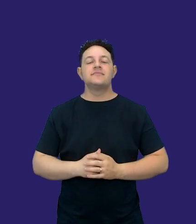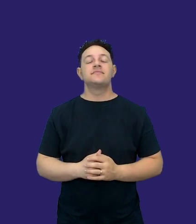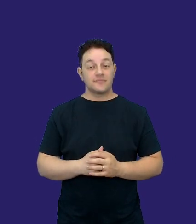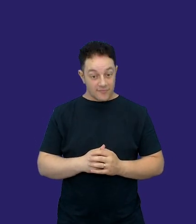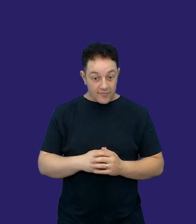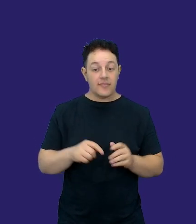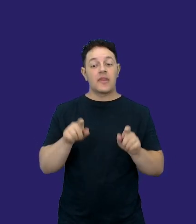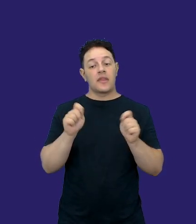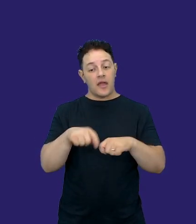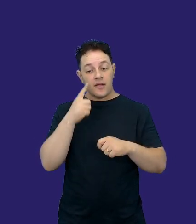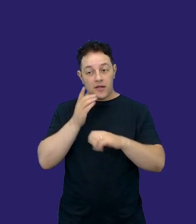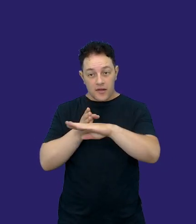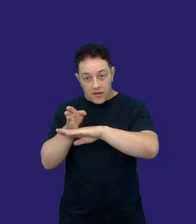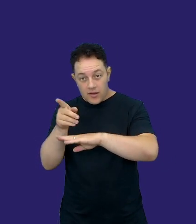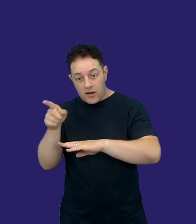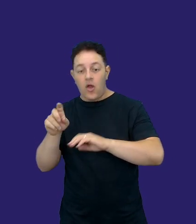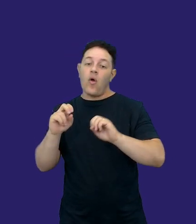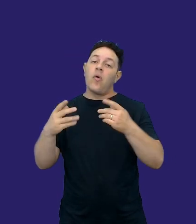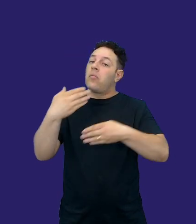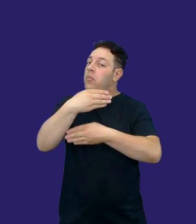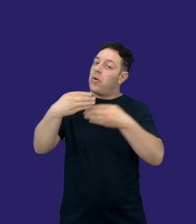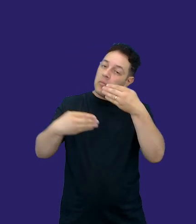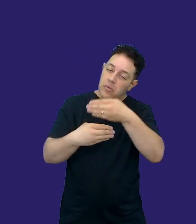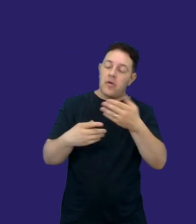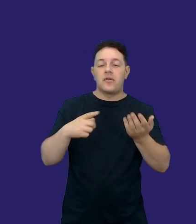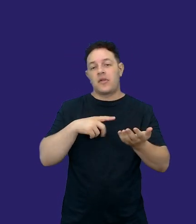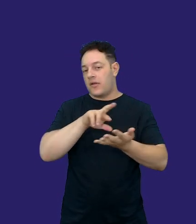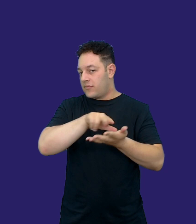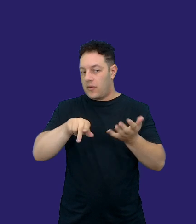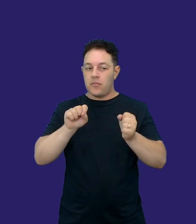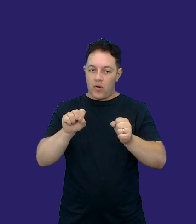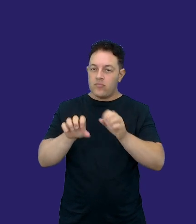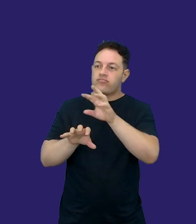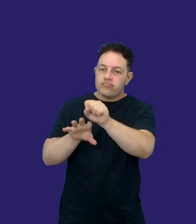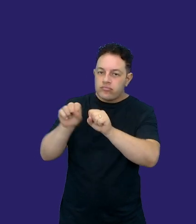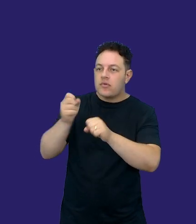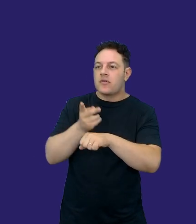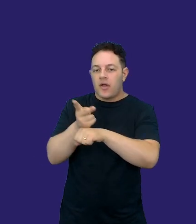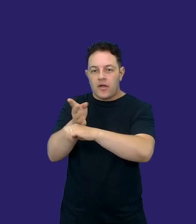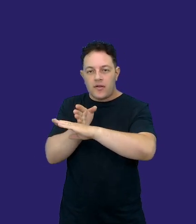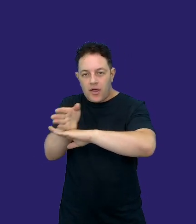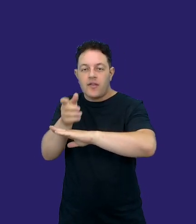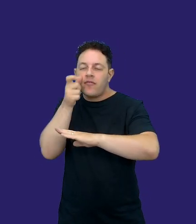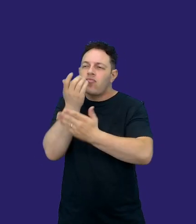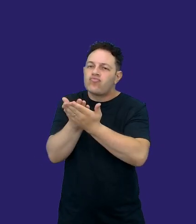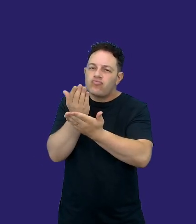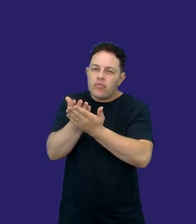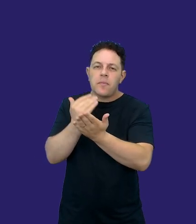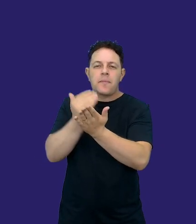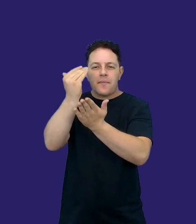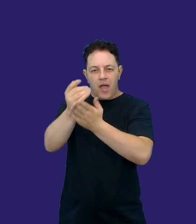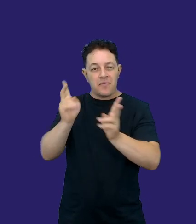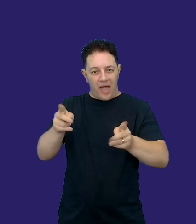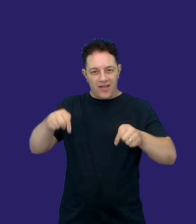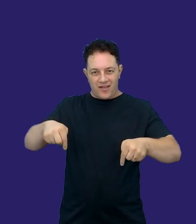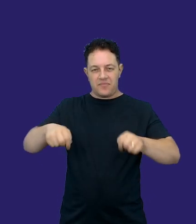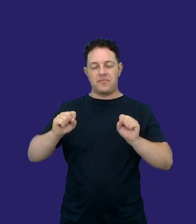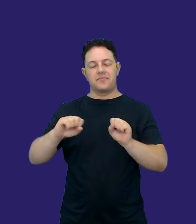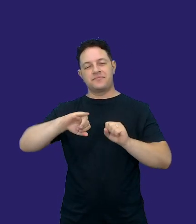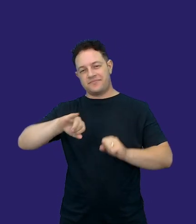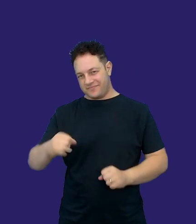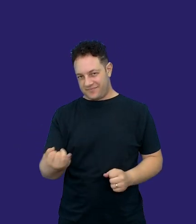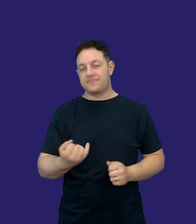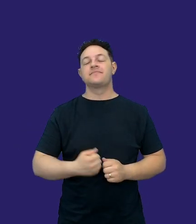gravada, como também esses PowerPoints, que vocês podem buscar, caso vocês queiram estudar, vocês podem buscar. E eu